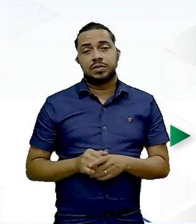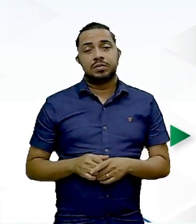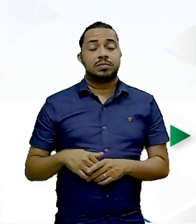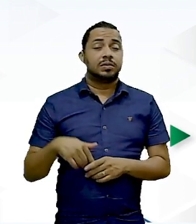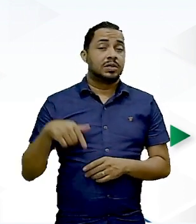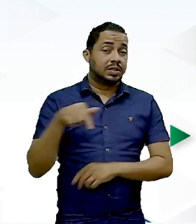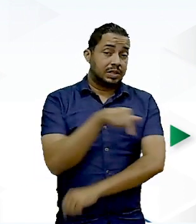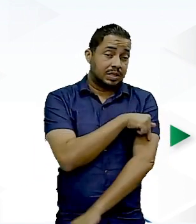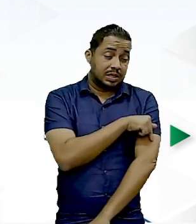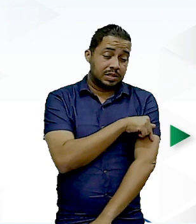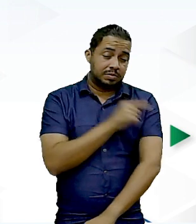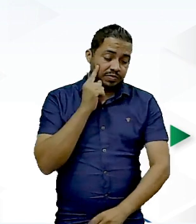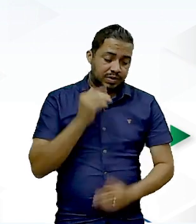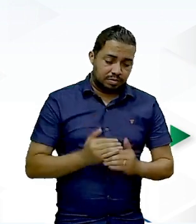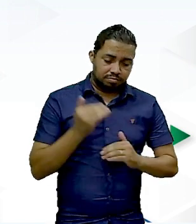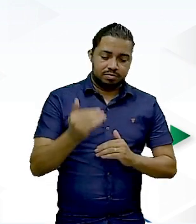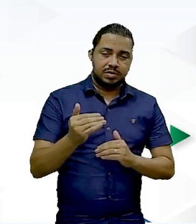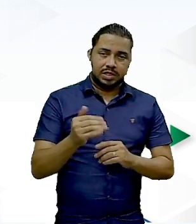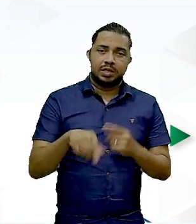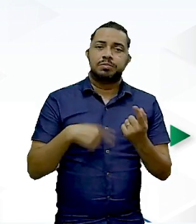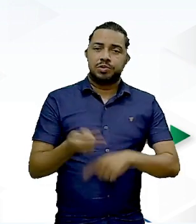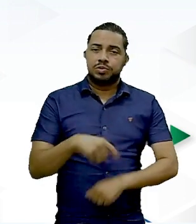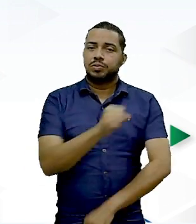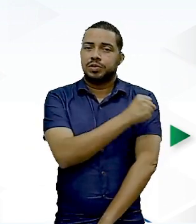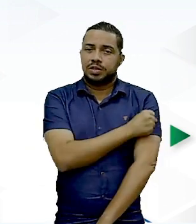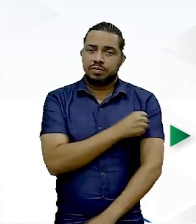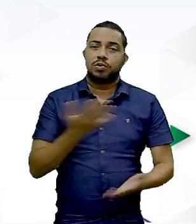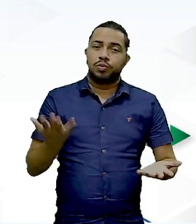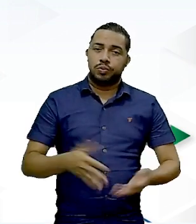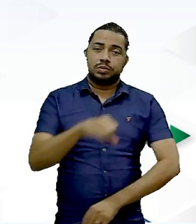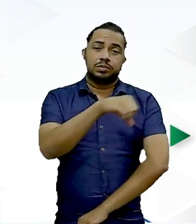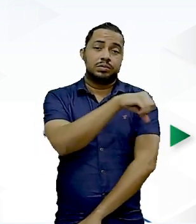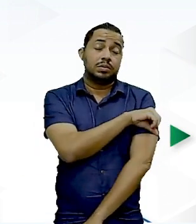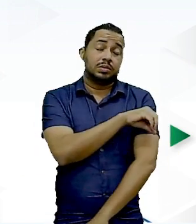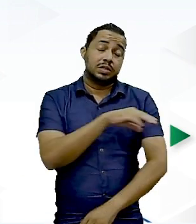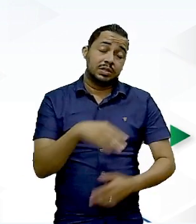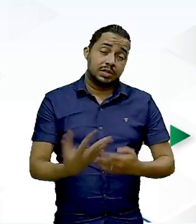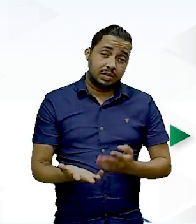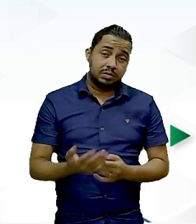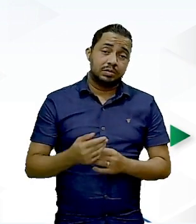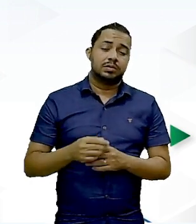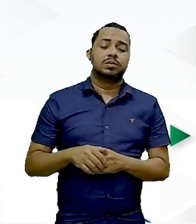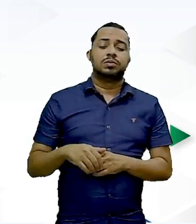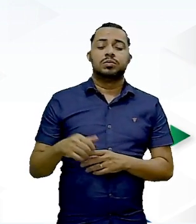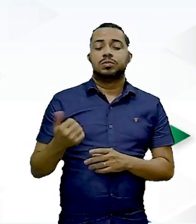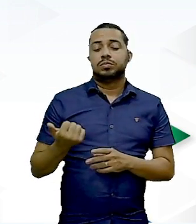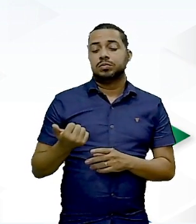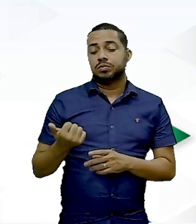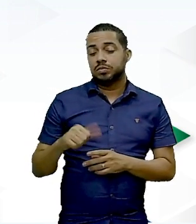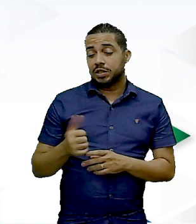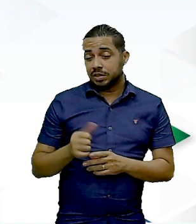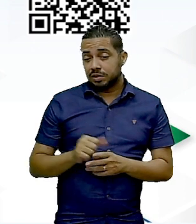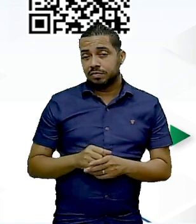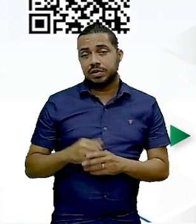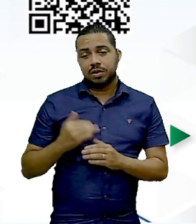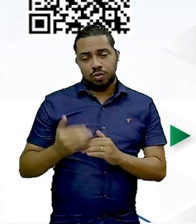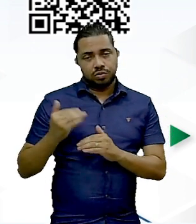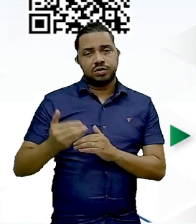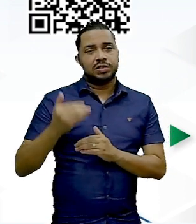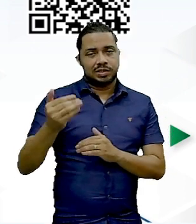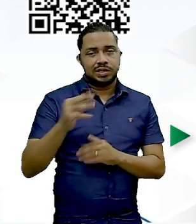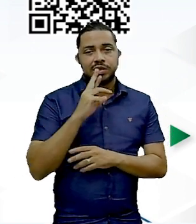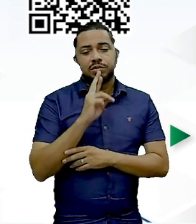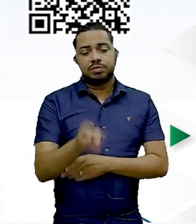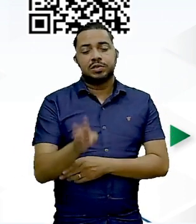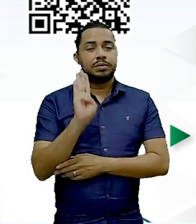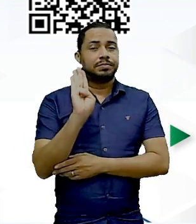olha a ordem. Depois foi para o 8º e hoje está no 9º. Então, qualidade ordinal, a única resposta é a letra